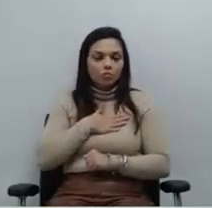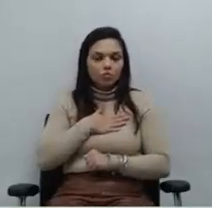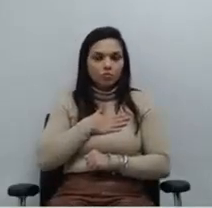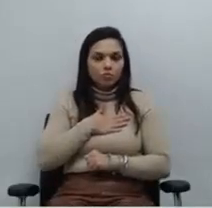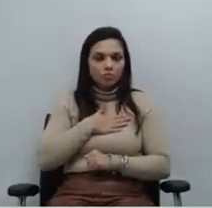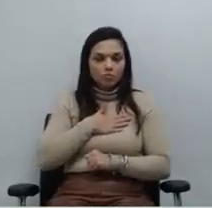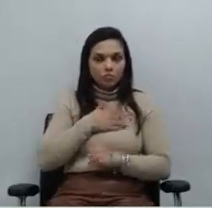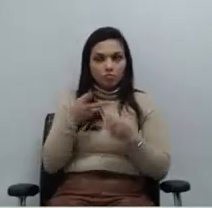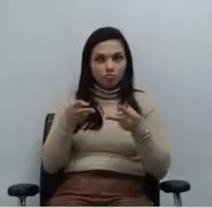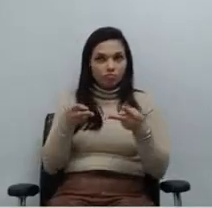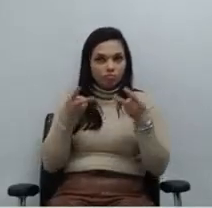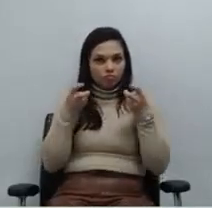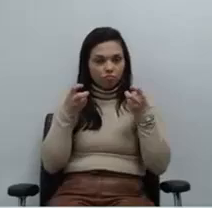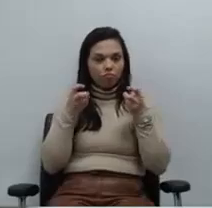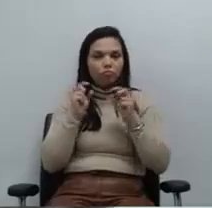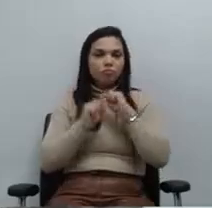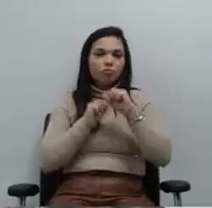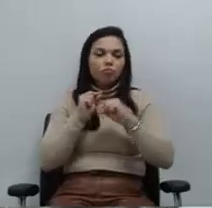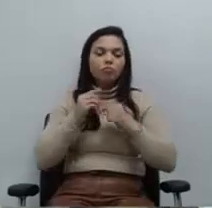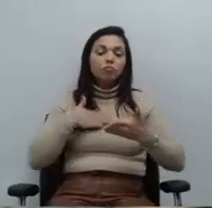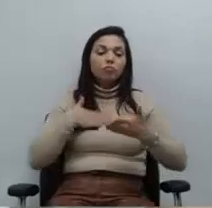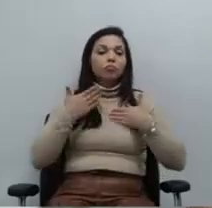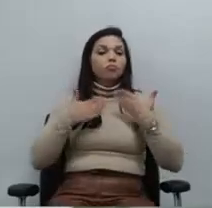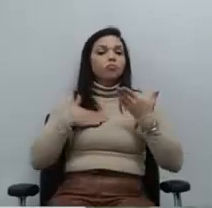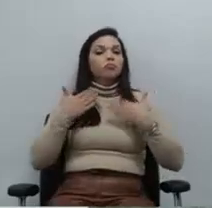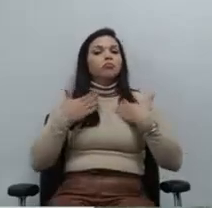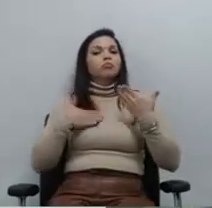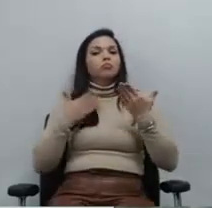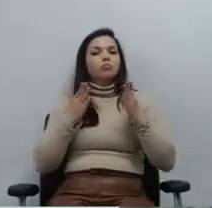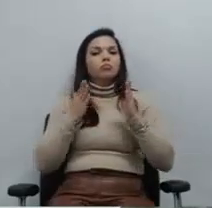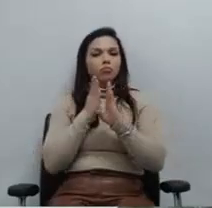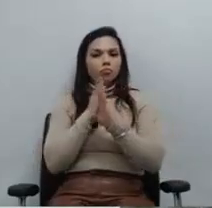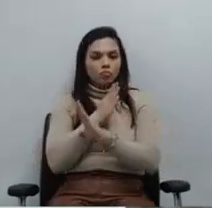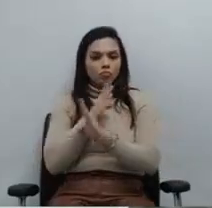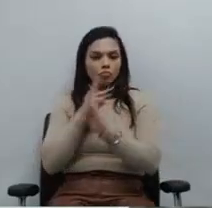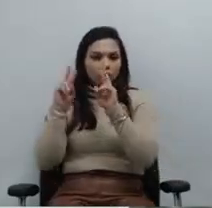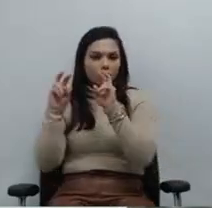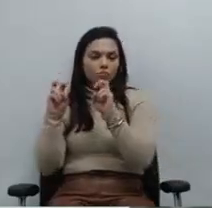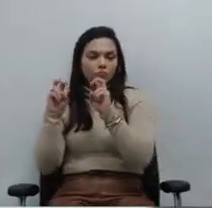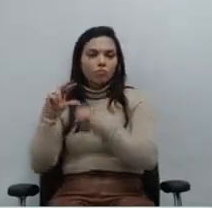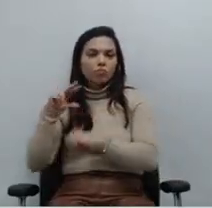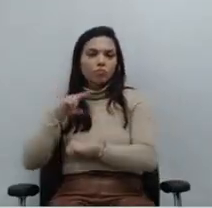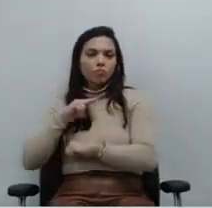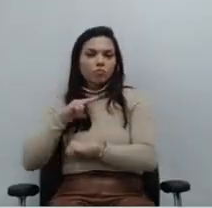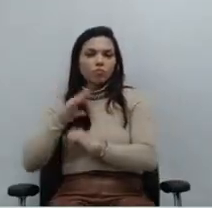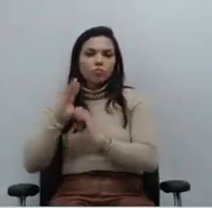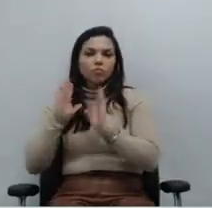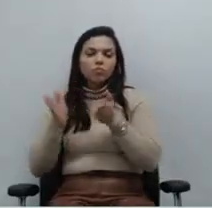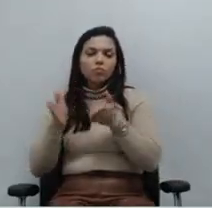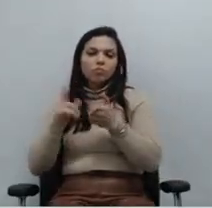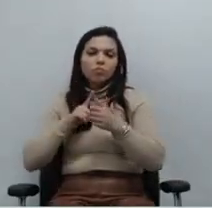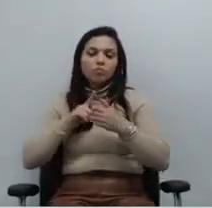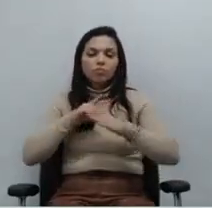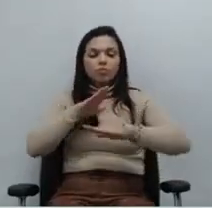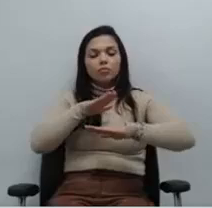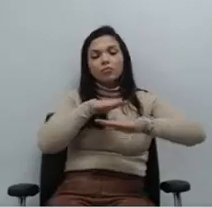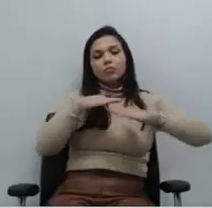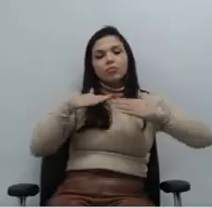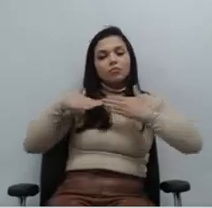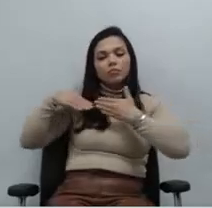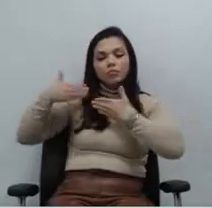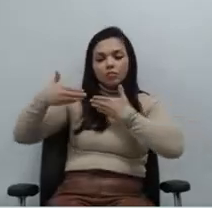minha ótica, me assusta um pouco quando pega alguém que no afastamento para assunto particular, quando vem de um histórico de doença, porque pode, de